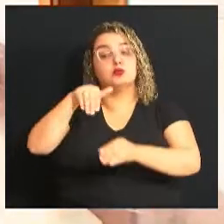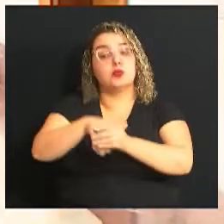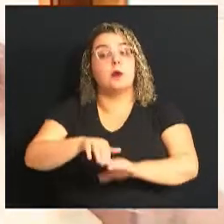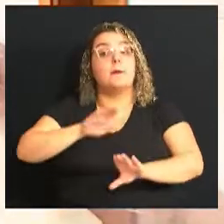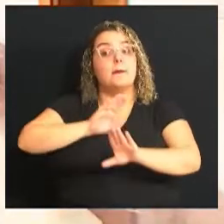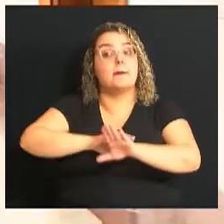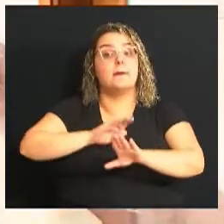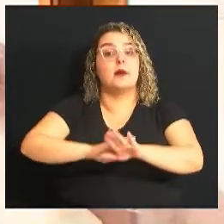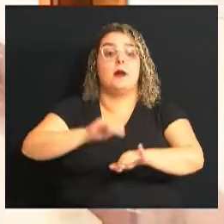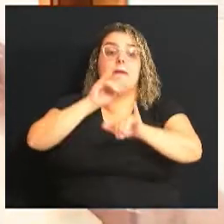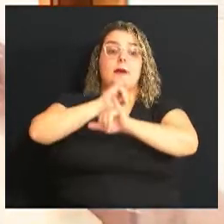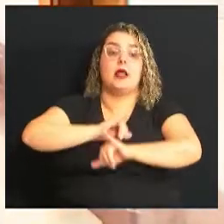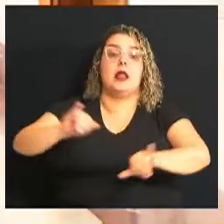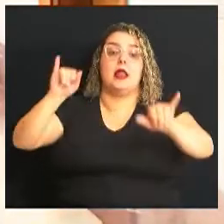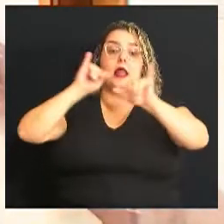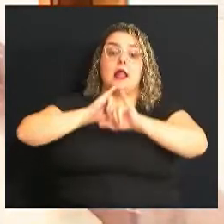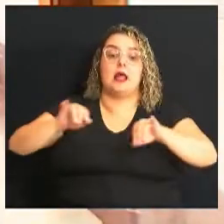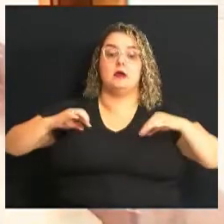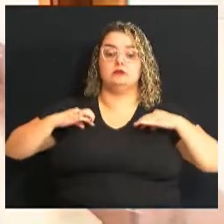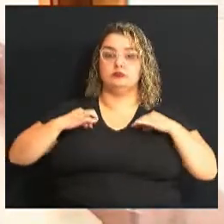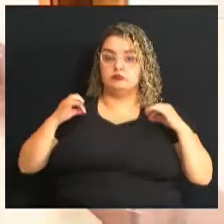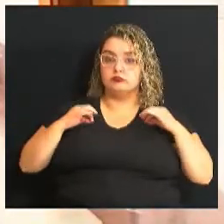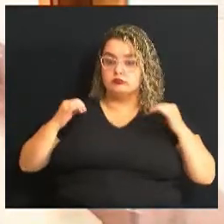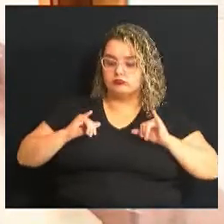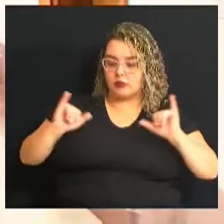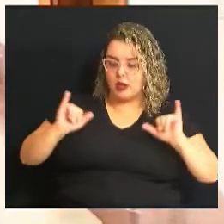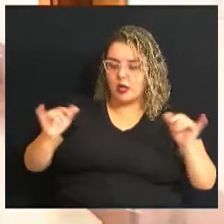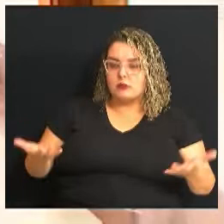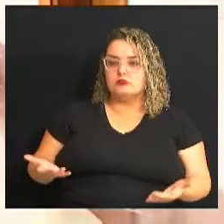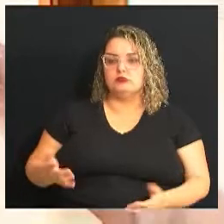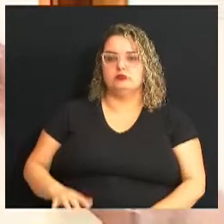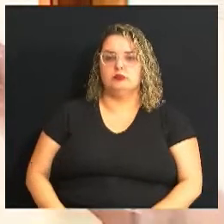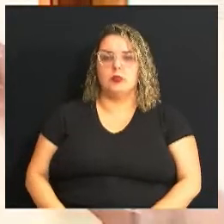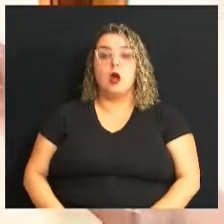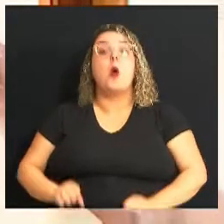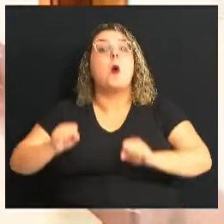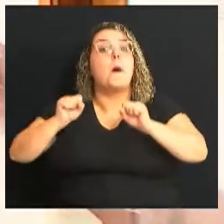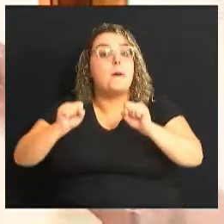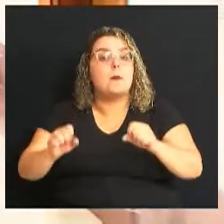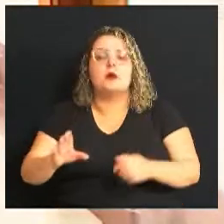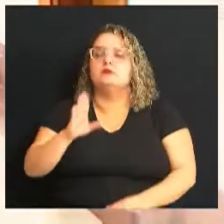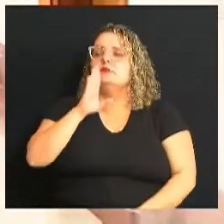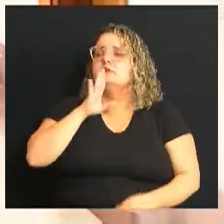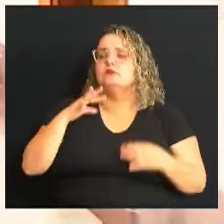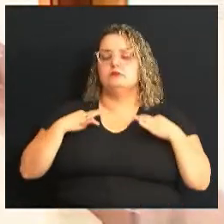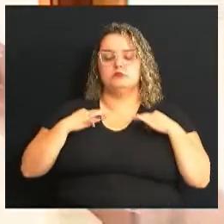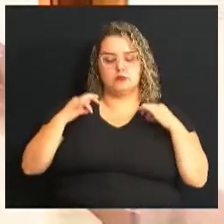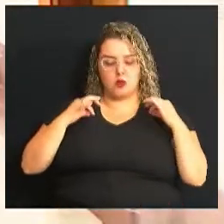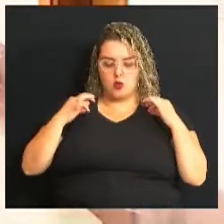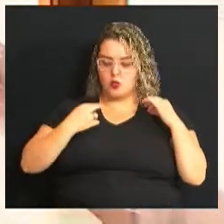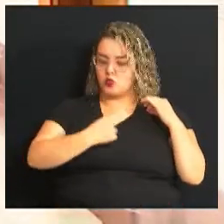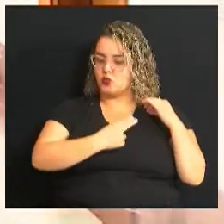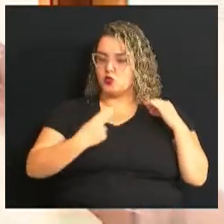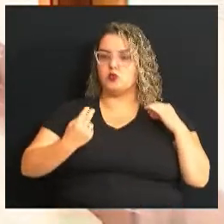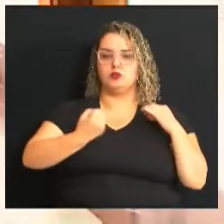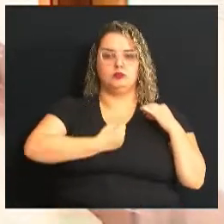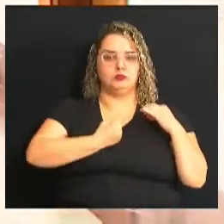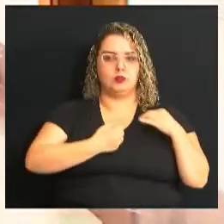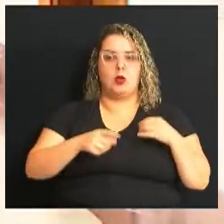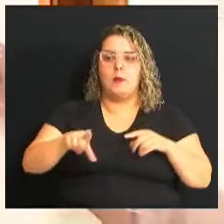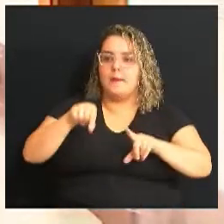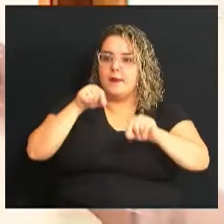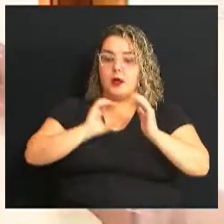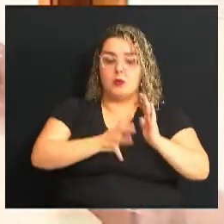de propaganda eleitoral. Ele se manifestar de uma forma silenciosa ou discreta preferência por determinado partido